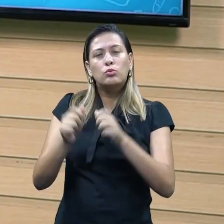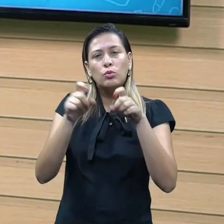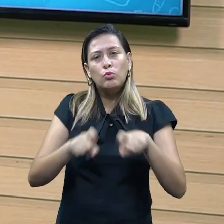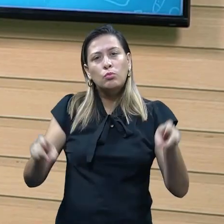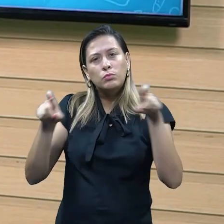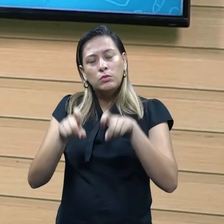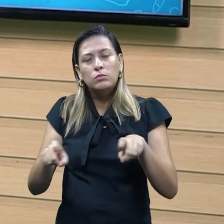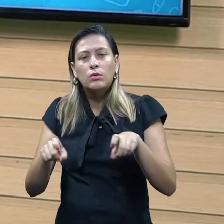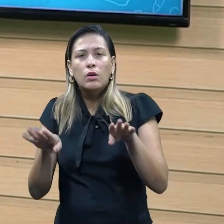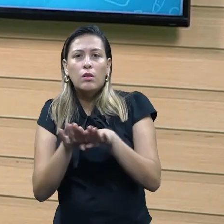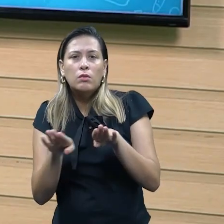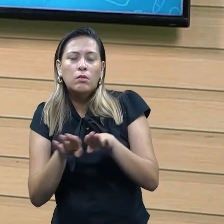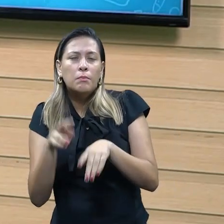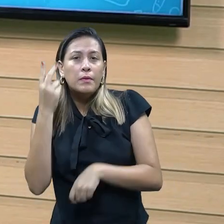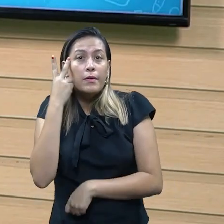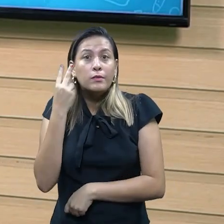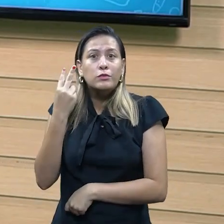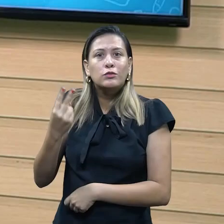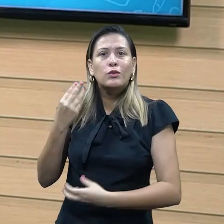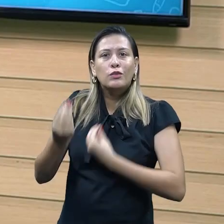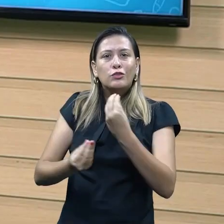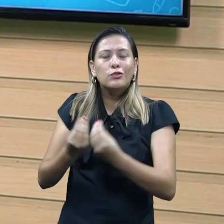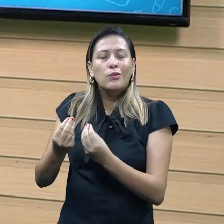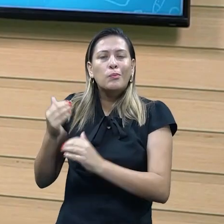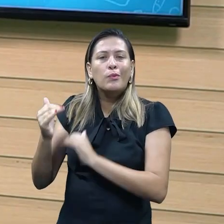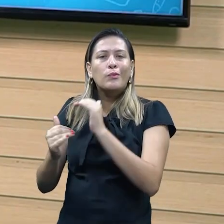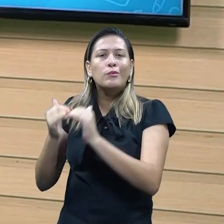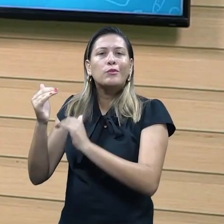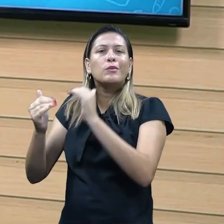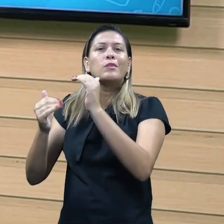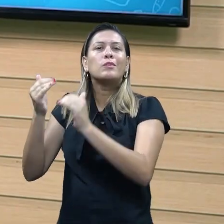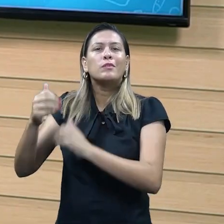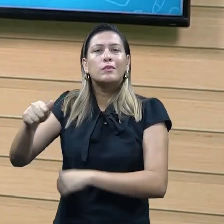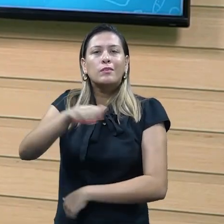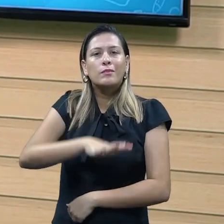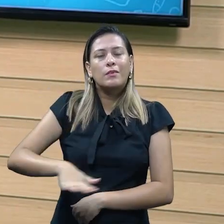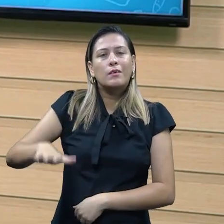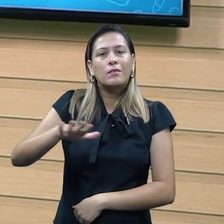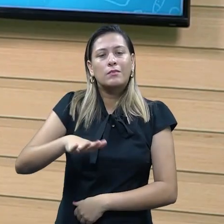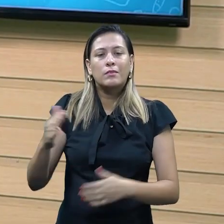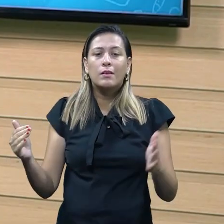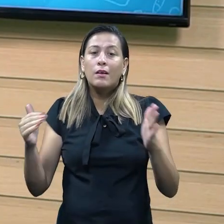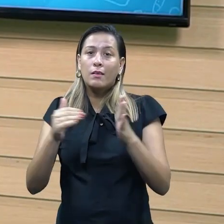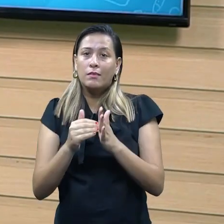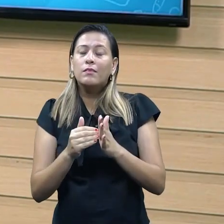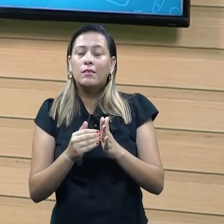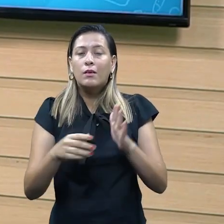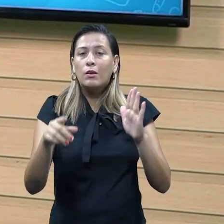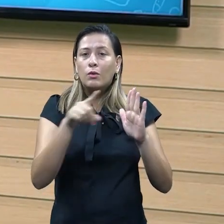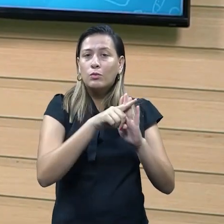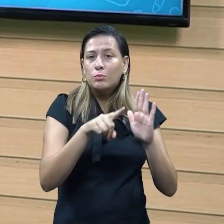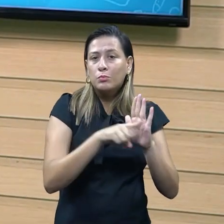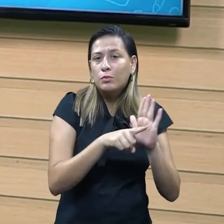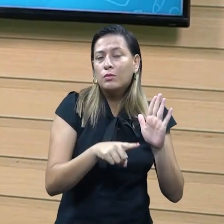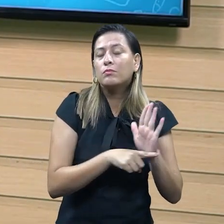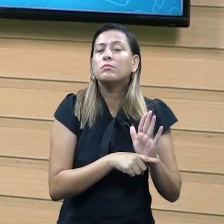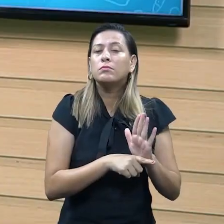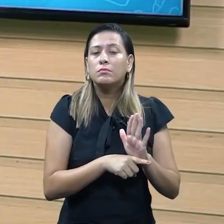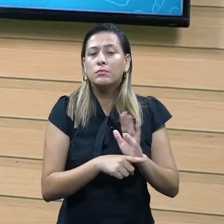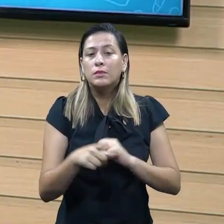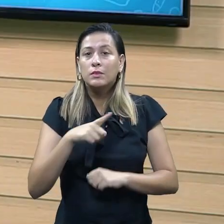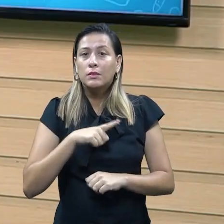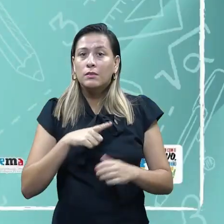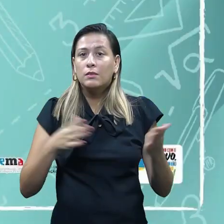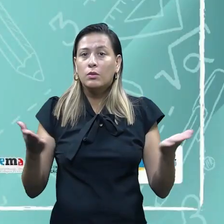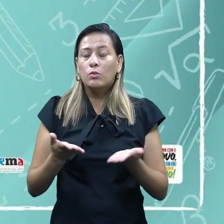o histórico, como evoluiu essa área até os programas que nós temos hoje utilizados como software